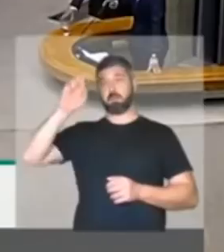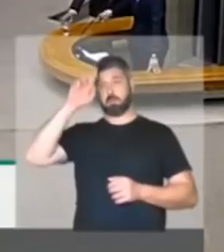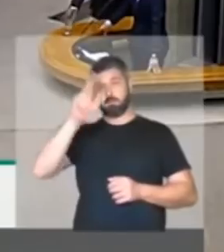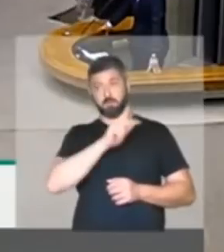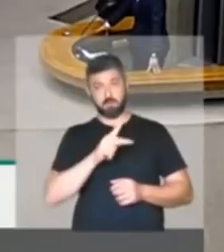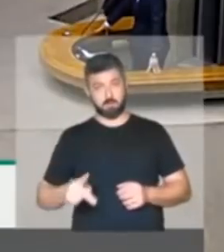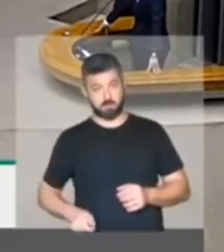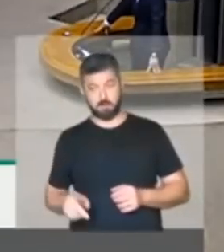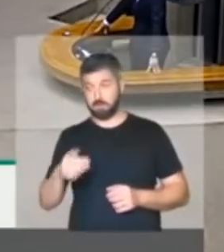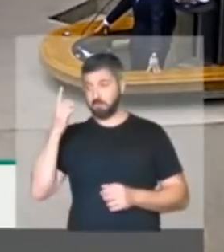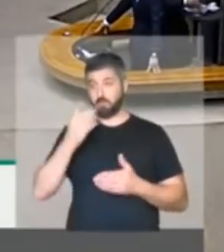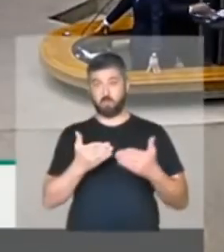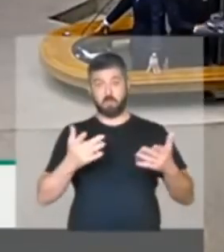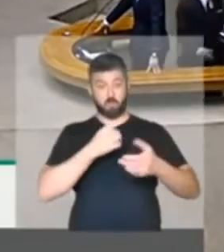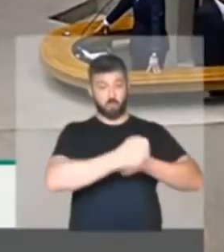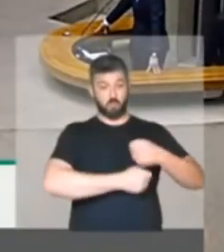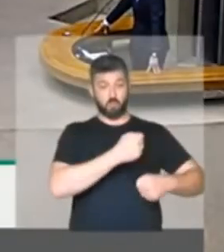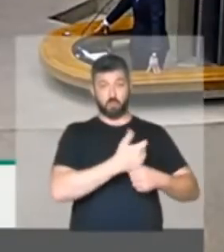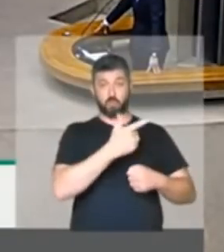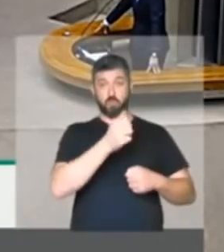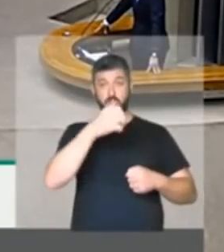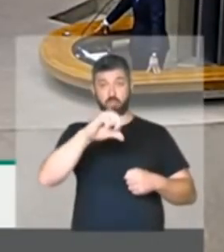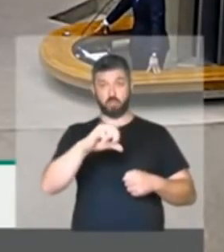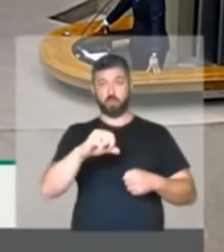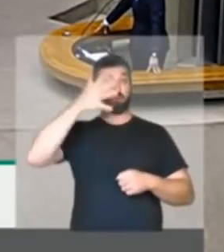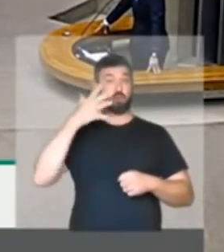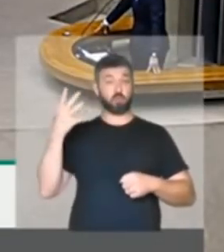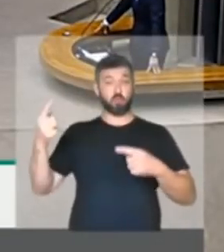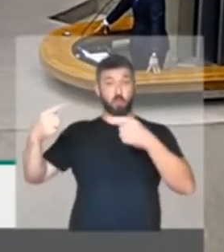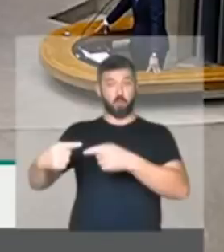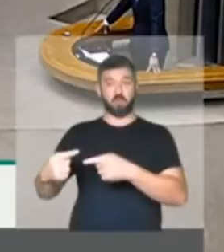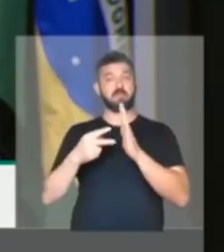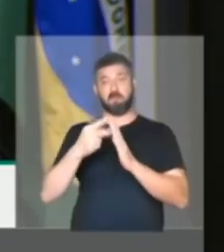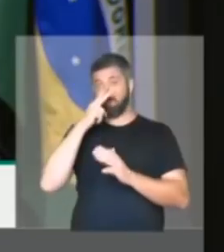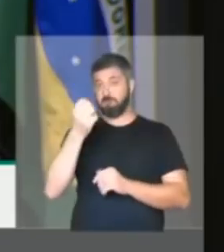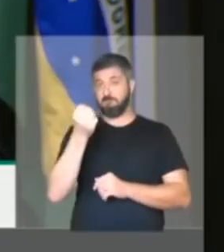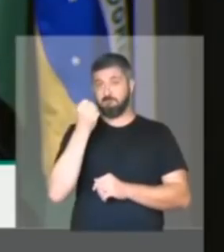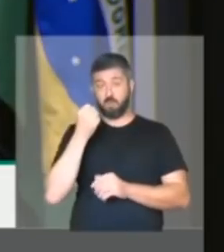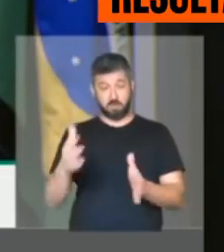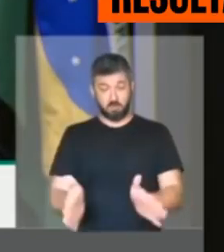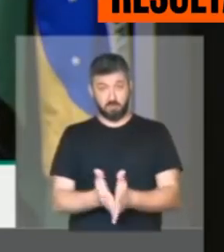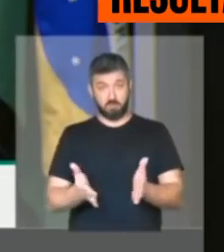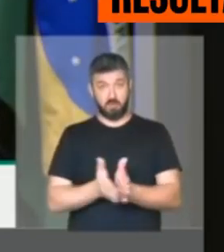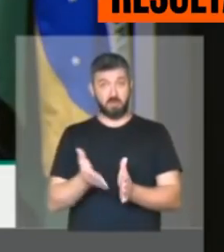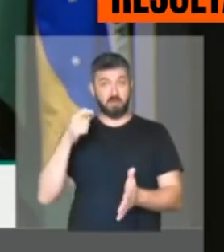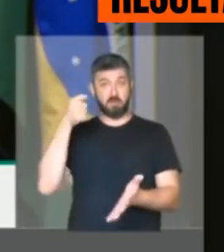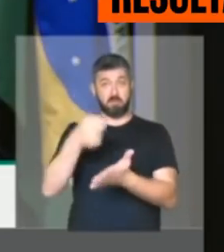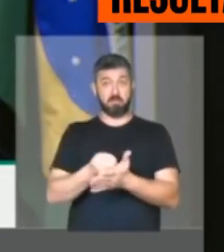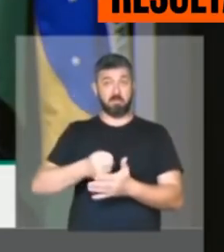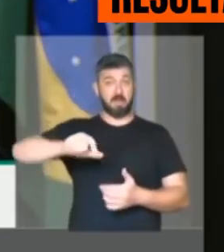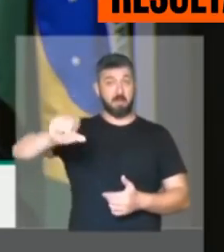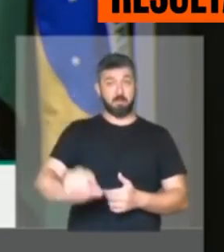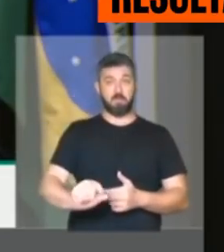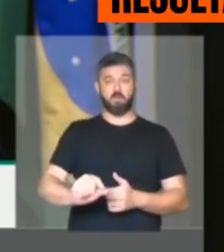eleitoral. 2019 foi o ano em que o discurso oposicionista caiu por terra. Os mais pobres nunca pagaram